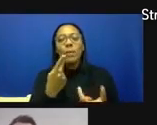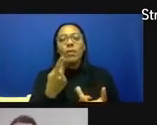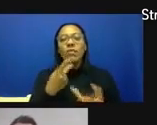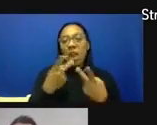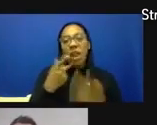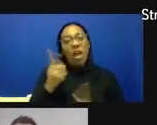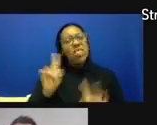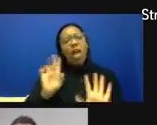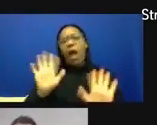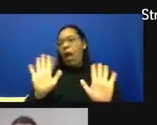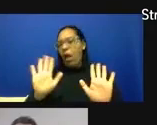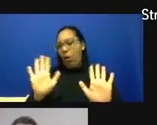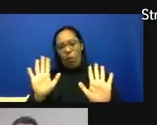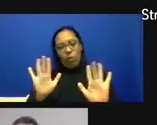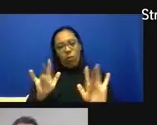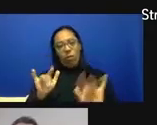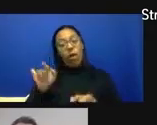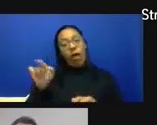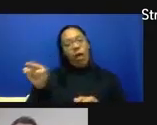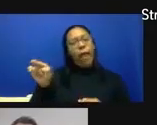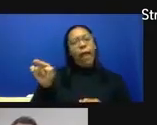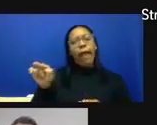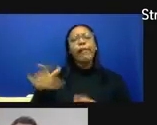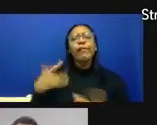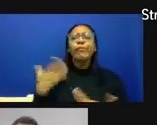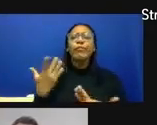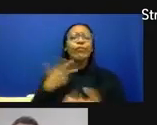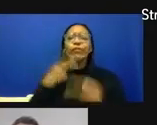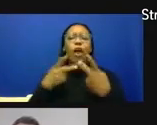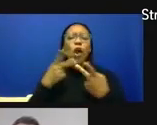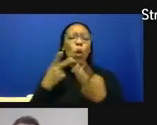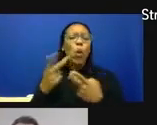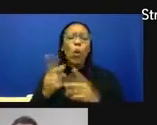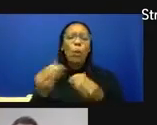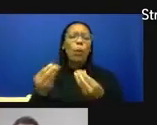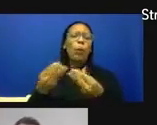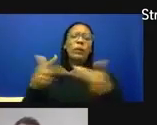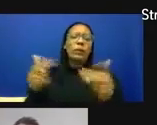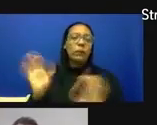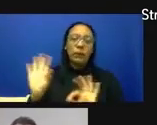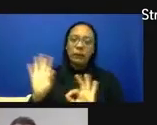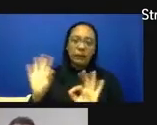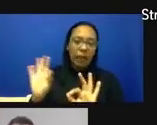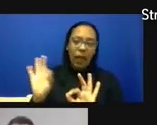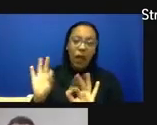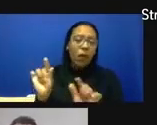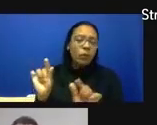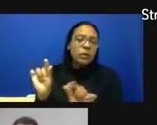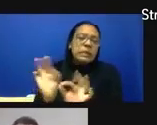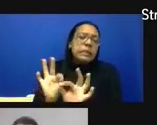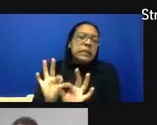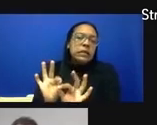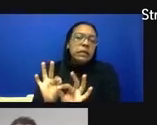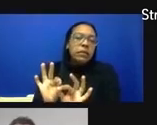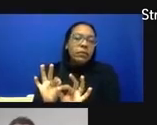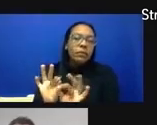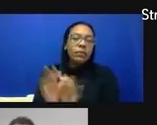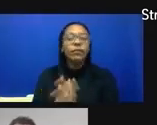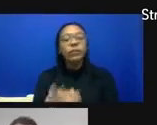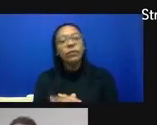bem assim, a criança deu uma exagerada, não foi tudo isso que aconteceu, e o discurso de que nada mais parecido vai acontecer por aí